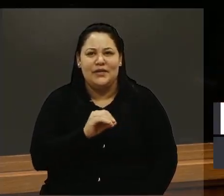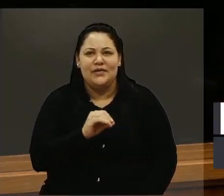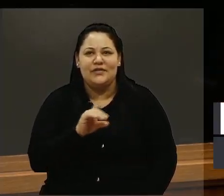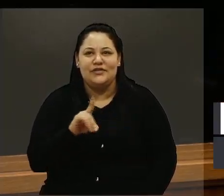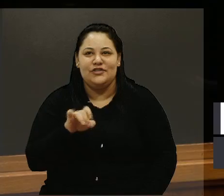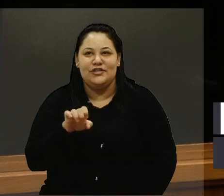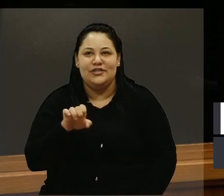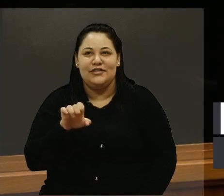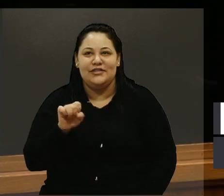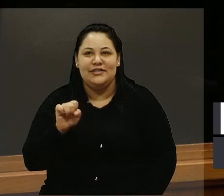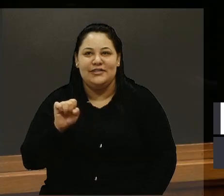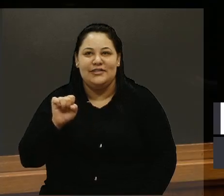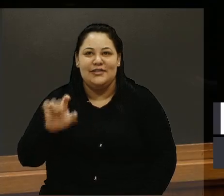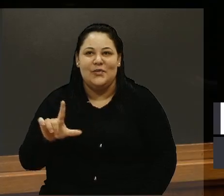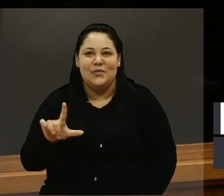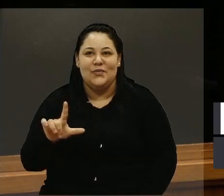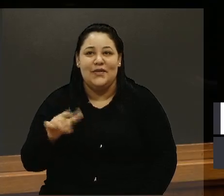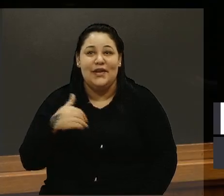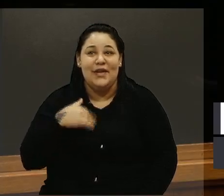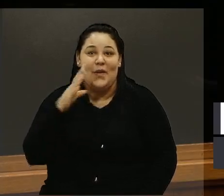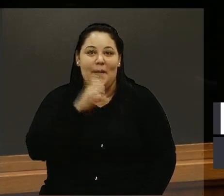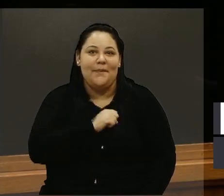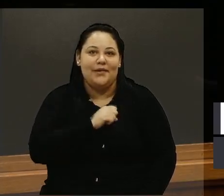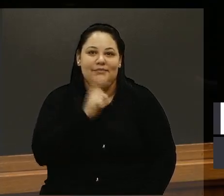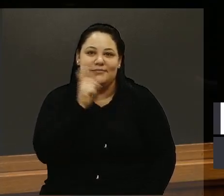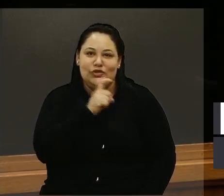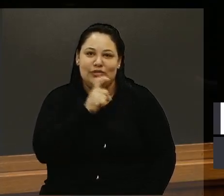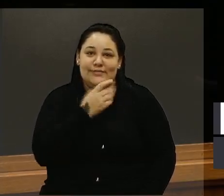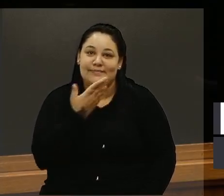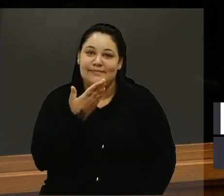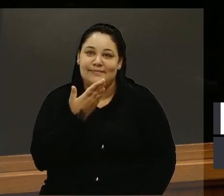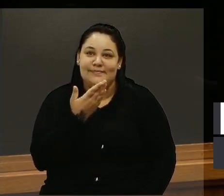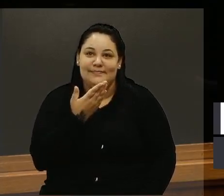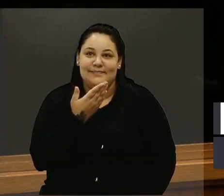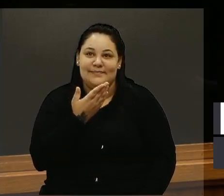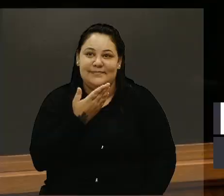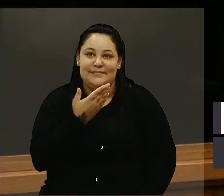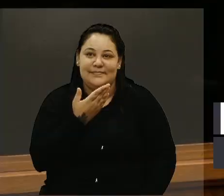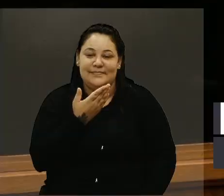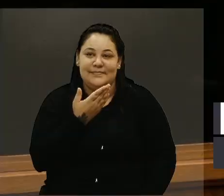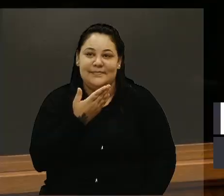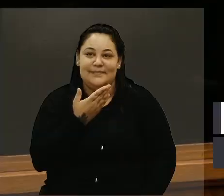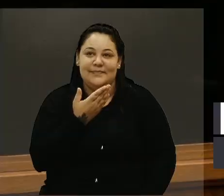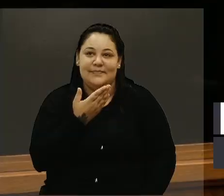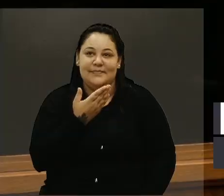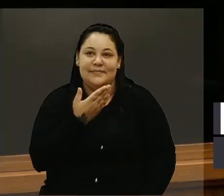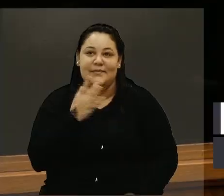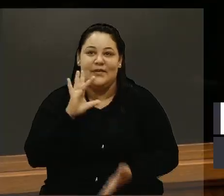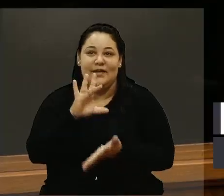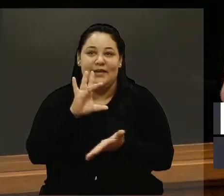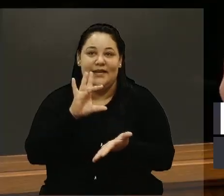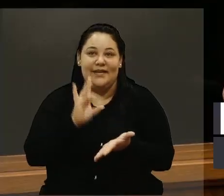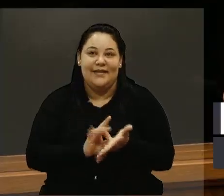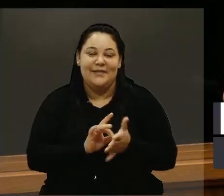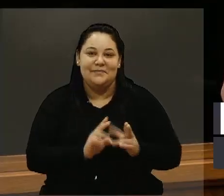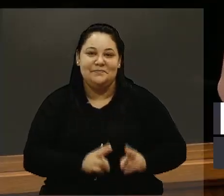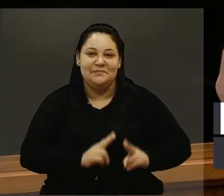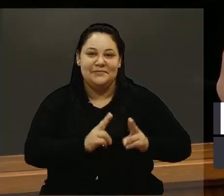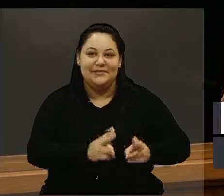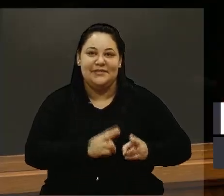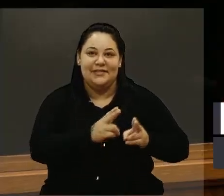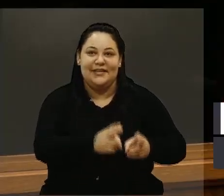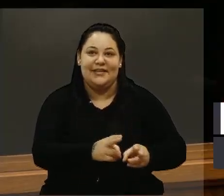que eu sou verde, então eu adorei. Uma pena que é mentira. Isso aqui é estonteante, presidente. Implementar o trem regional